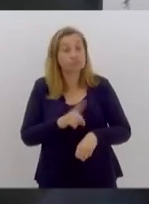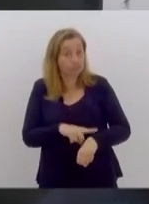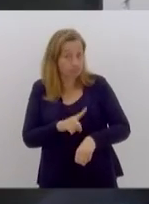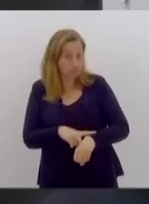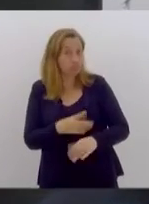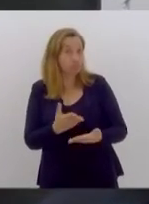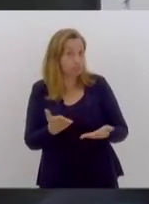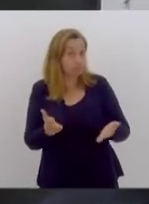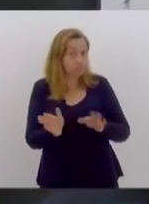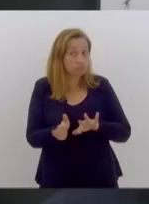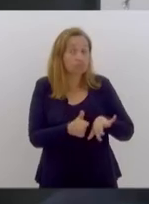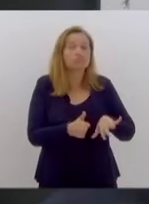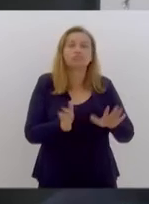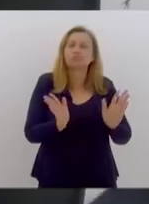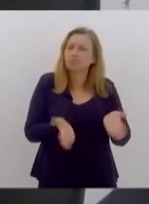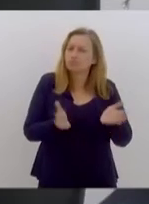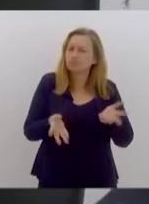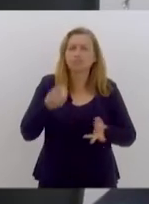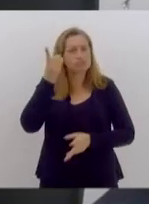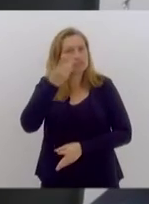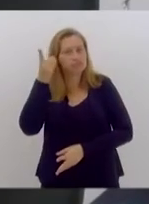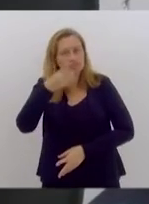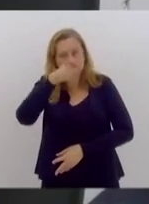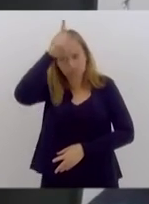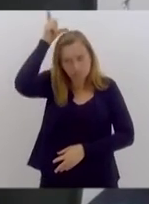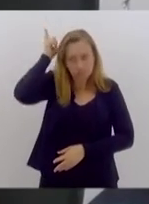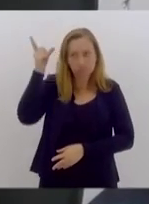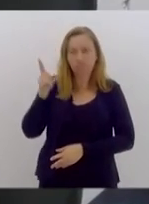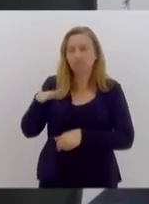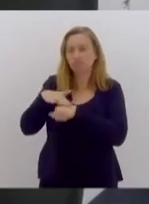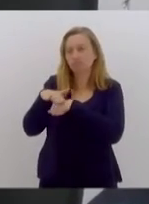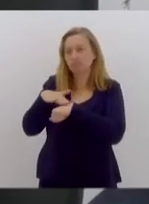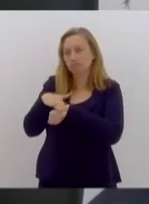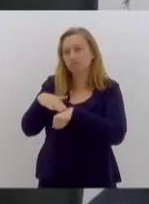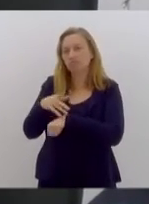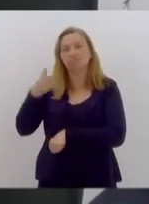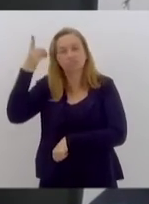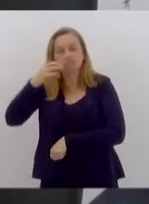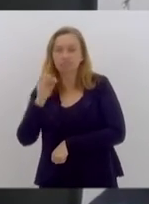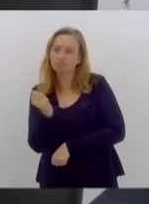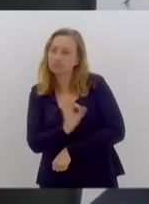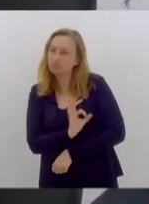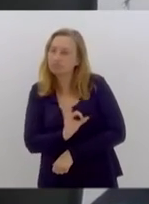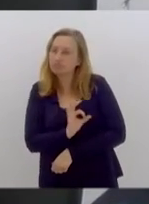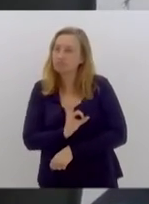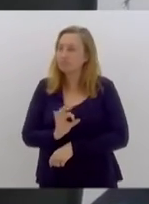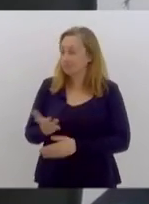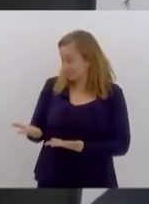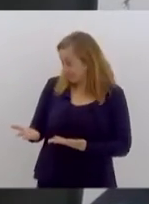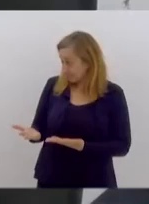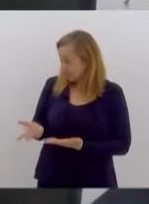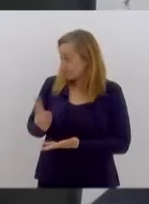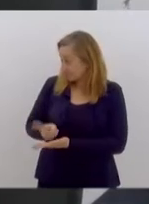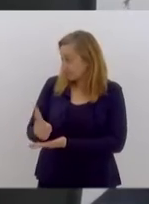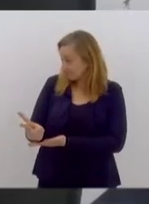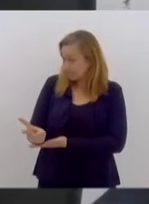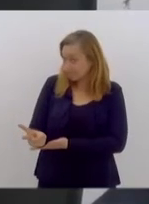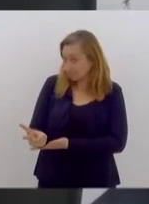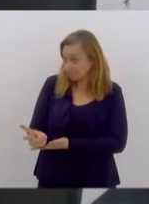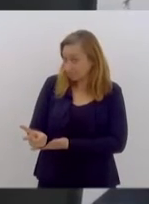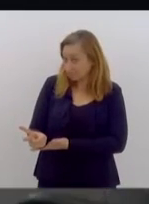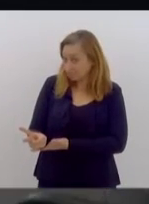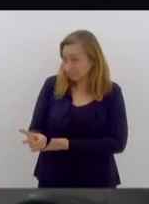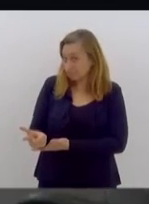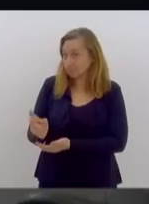passou e hoje Deputado Luis Paulo que tá cochichando com a minha nobre deputada Marta rochas continua e